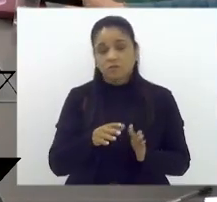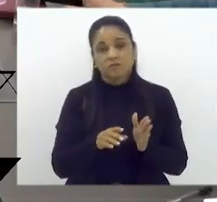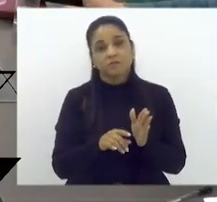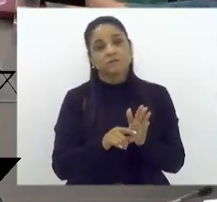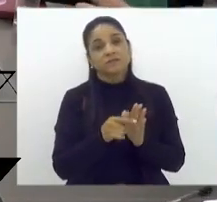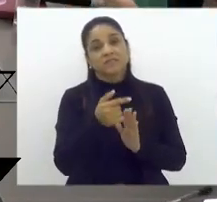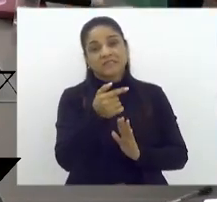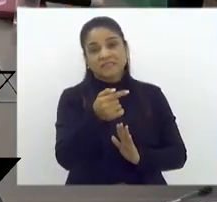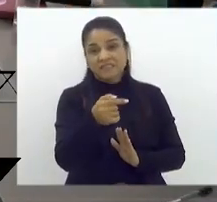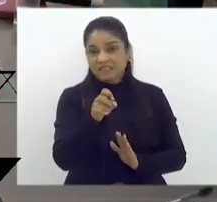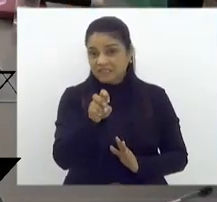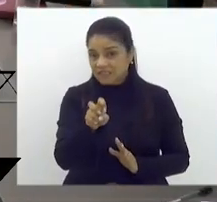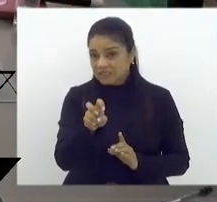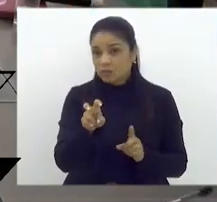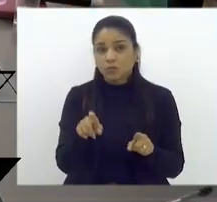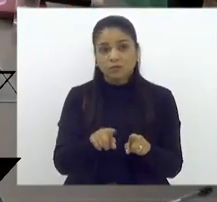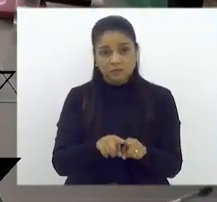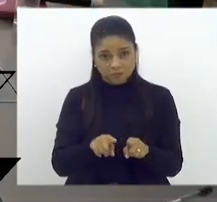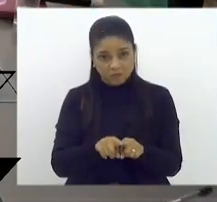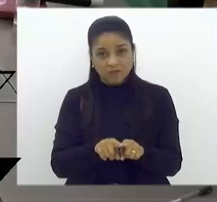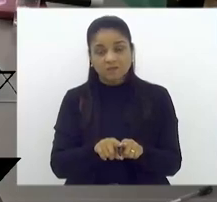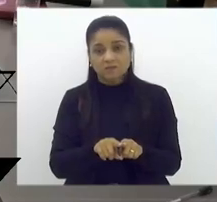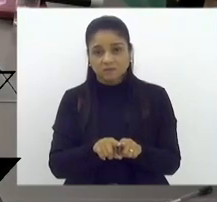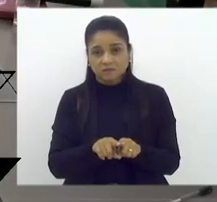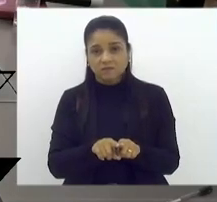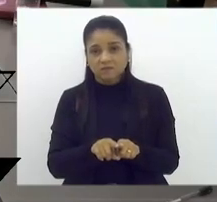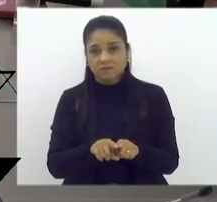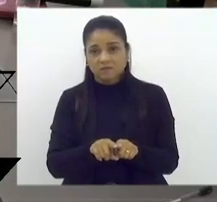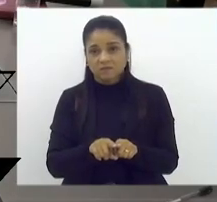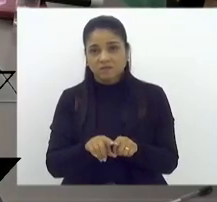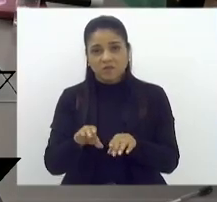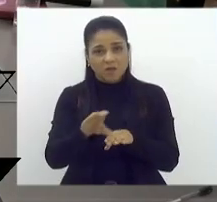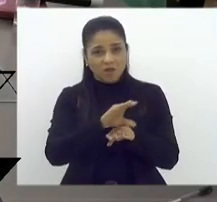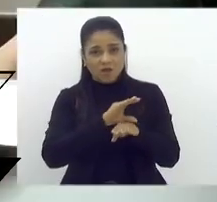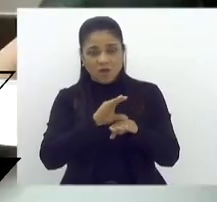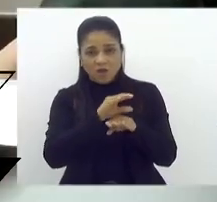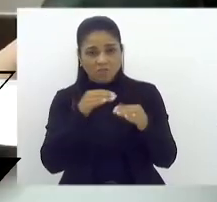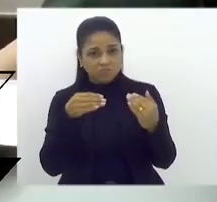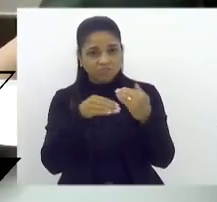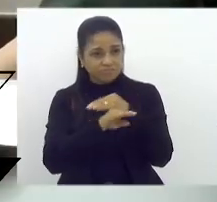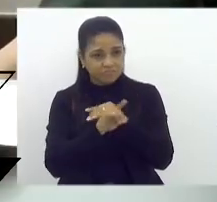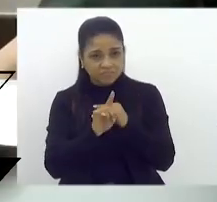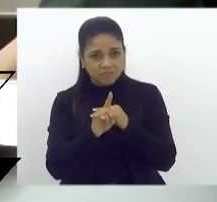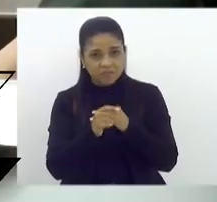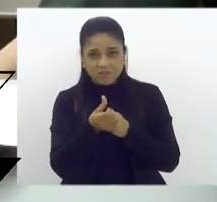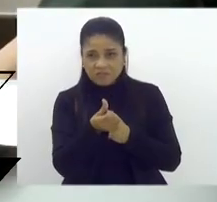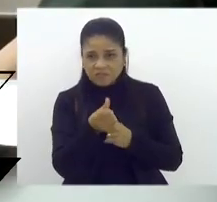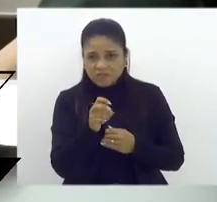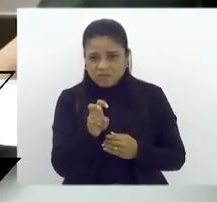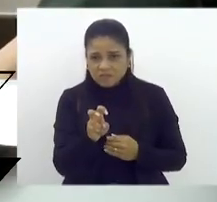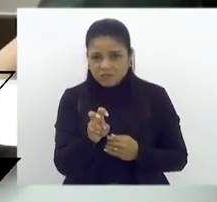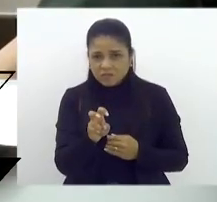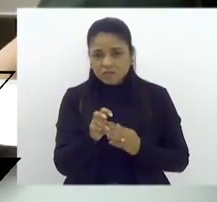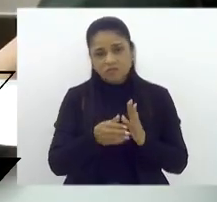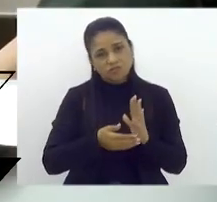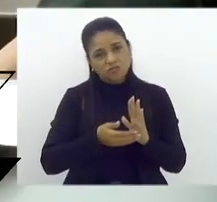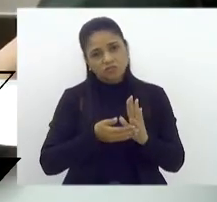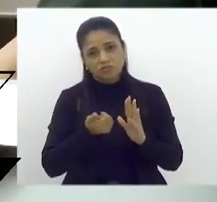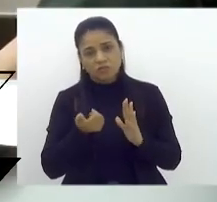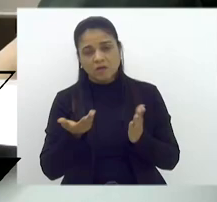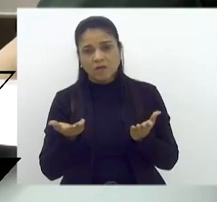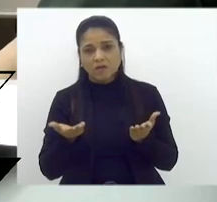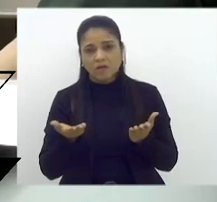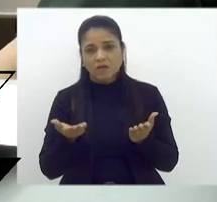gente fez aqui. 75 não está pela inconstitucionalidade? 65? Então tem que retirar. O senhor está dando